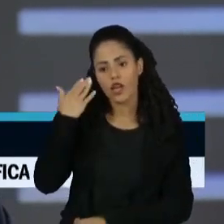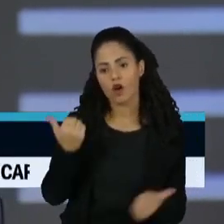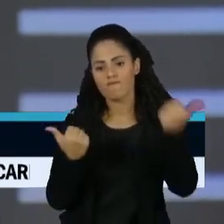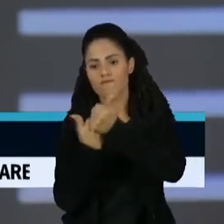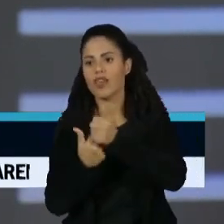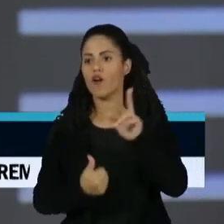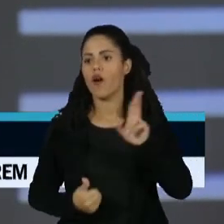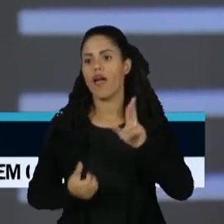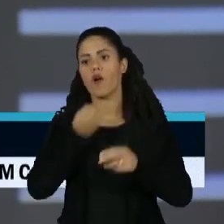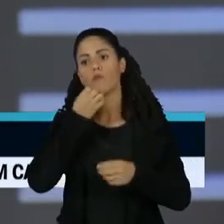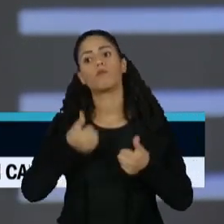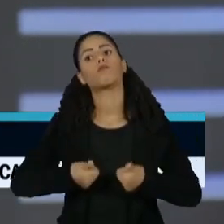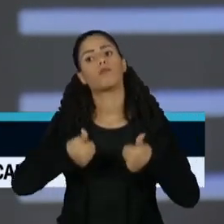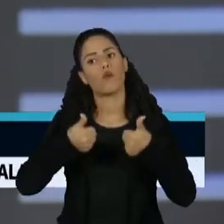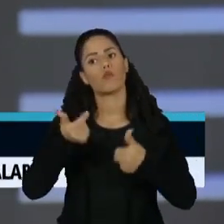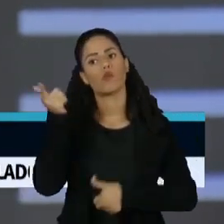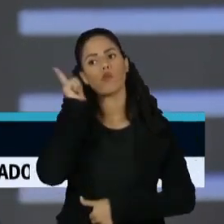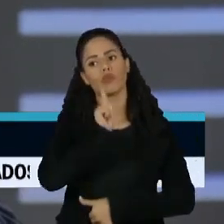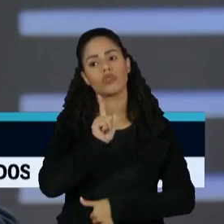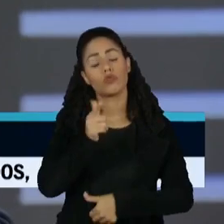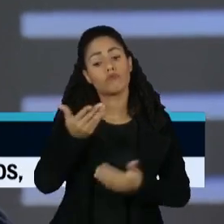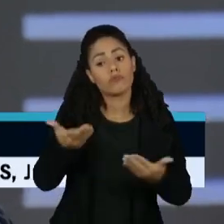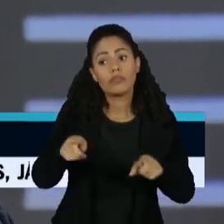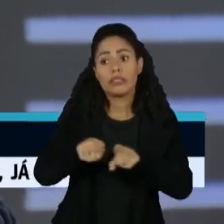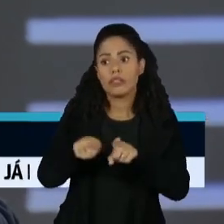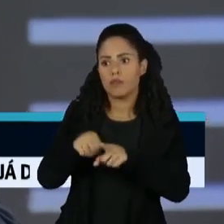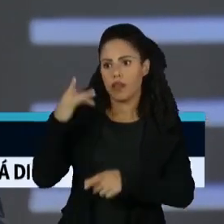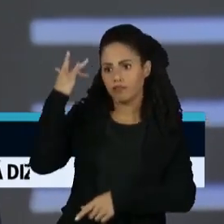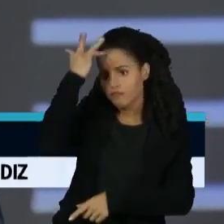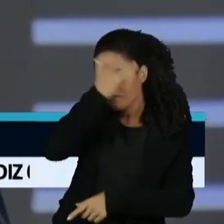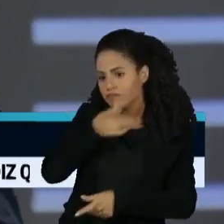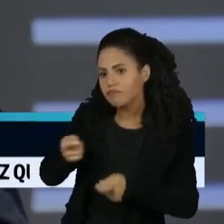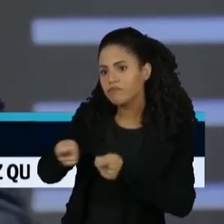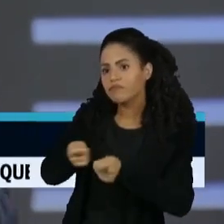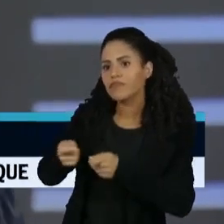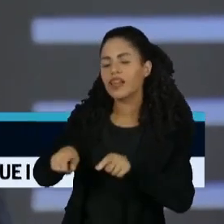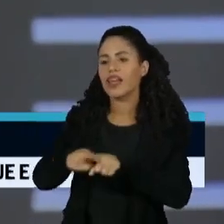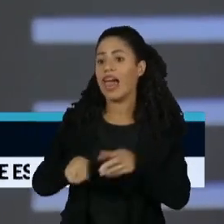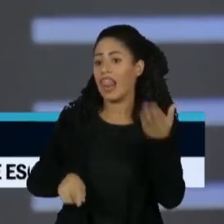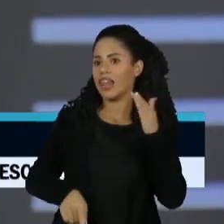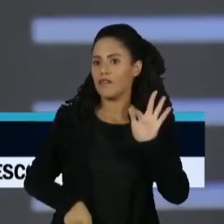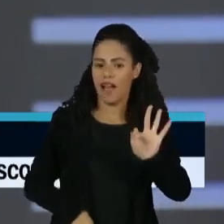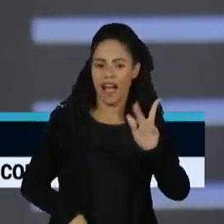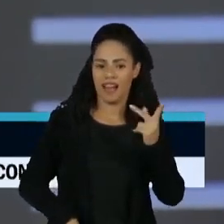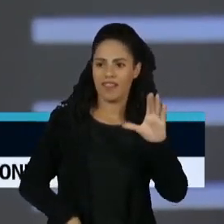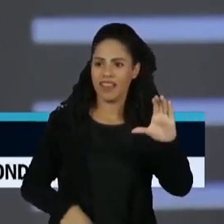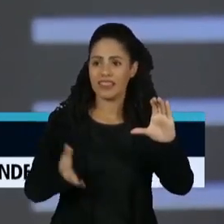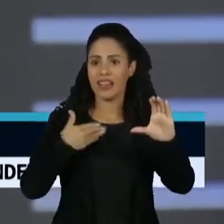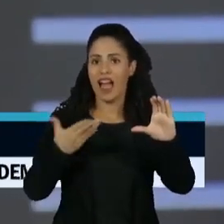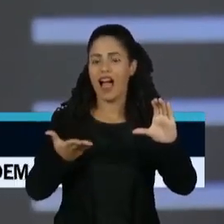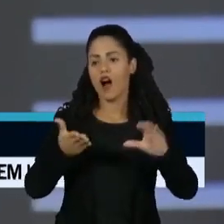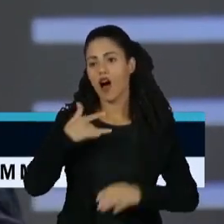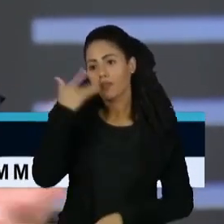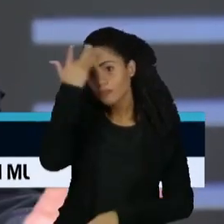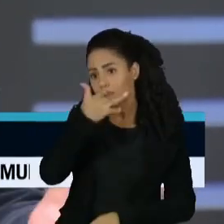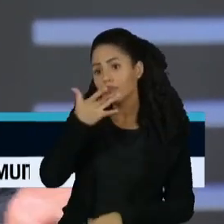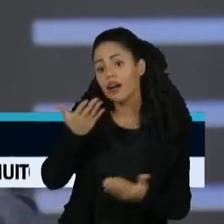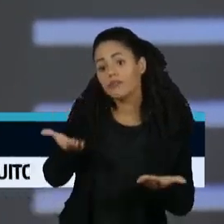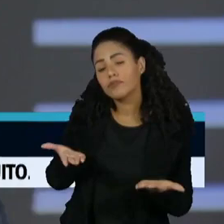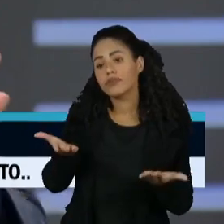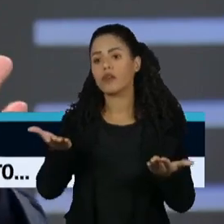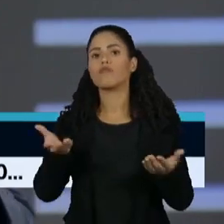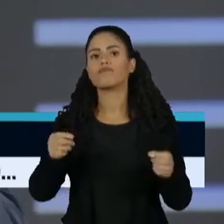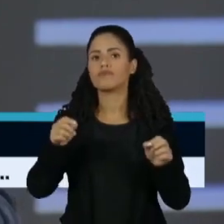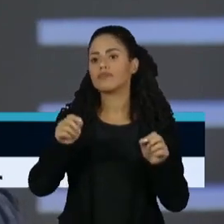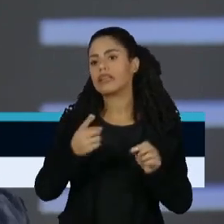foi vitorioso. E aí teve como candidato o ministro da Fazenda, aí dá para ganhar, que foi o Fernando Henrique. Só que agora o ministro da Fazenda é candidato. É o Massa.